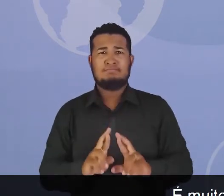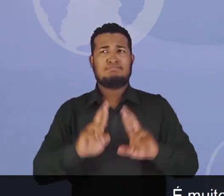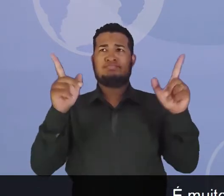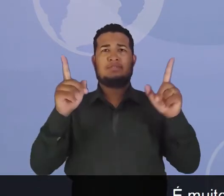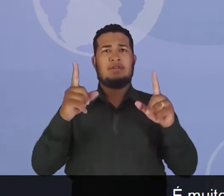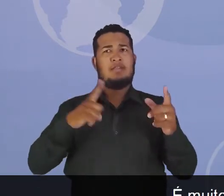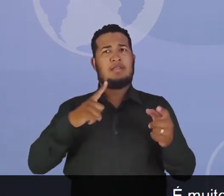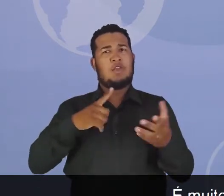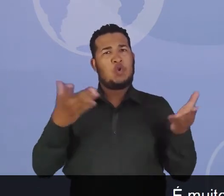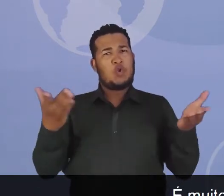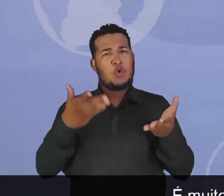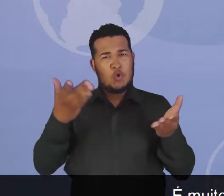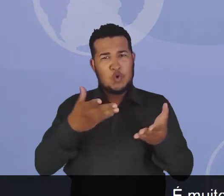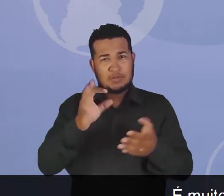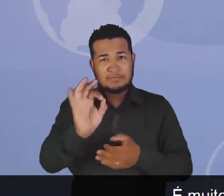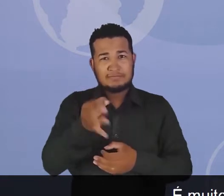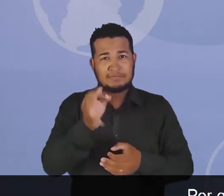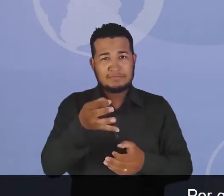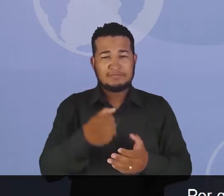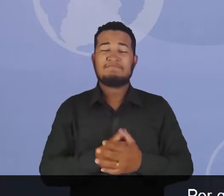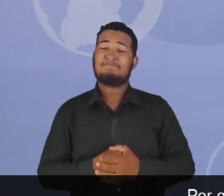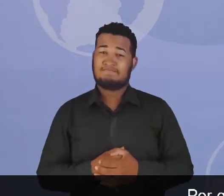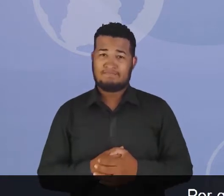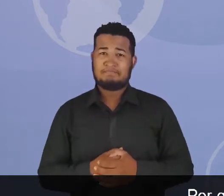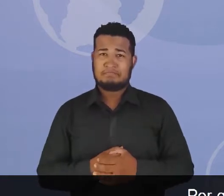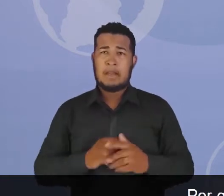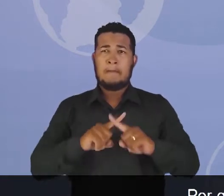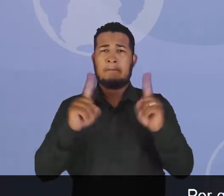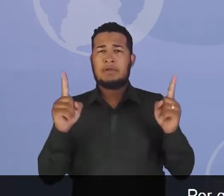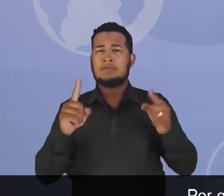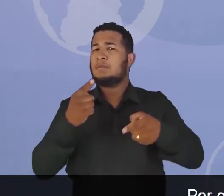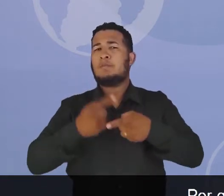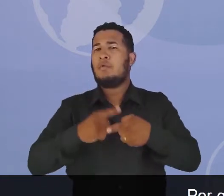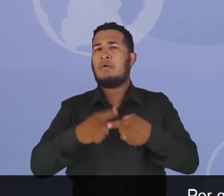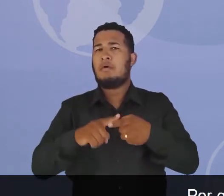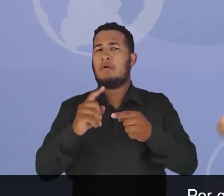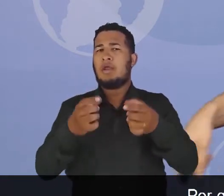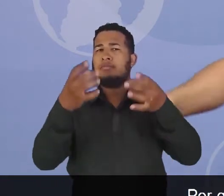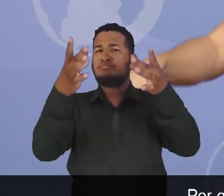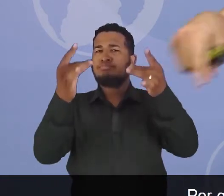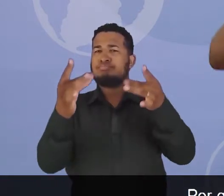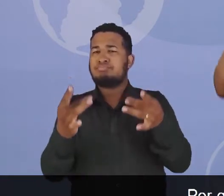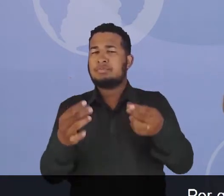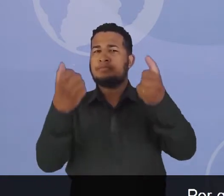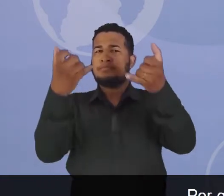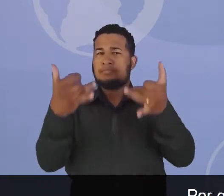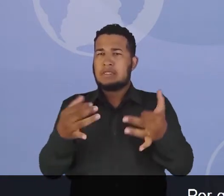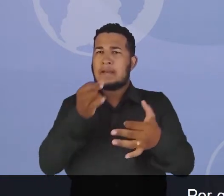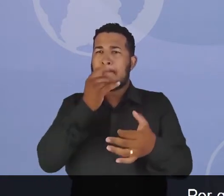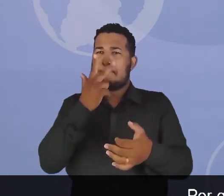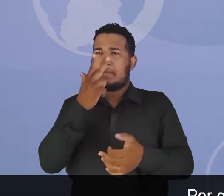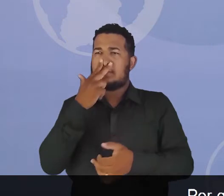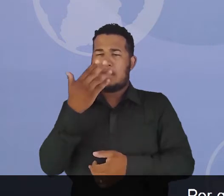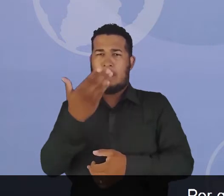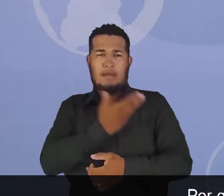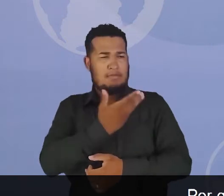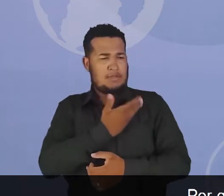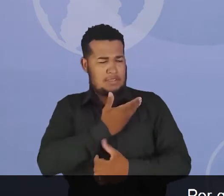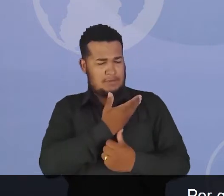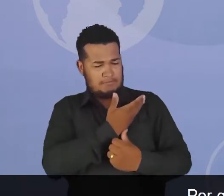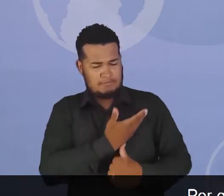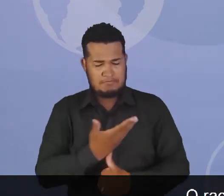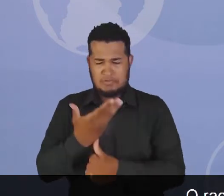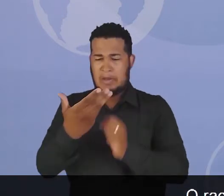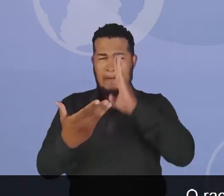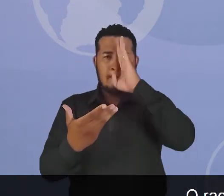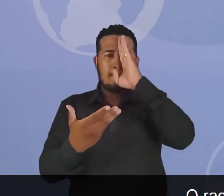hoje em dia, não é? Por que Aristóteles confere à amizade essa